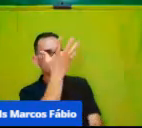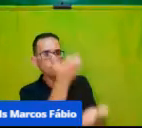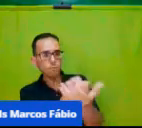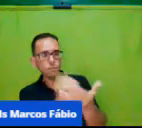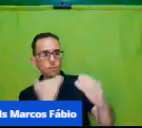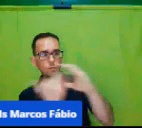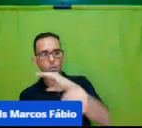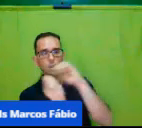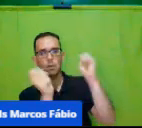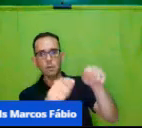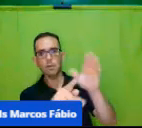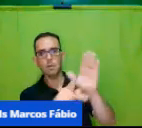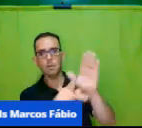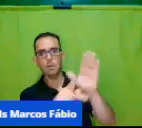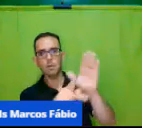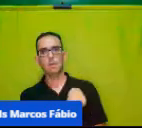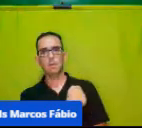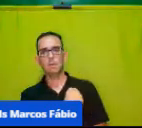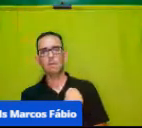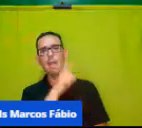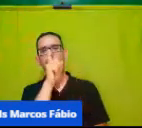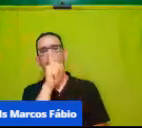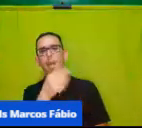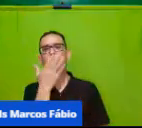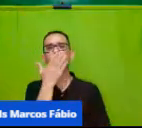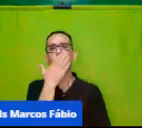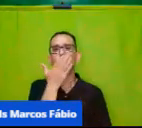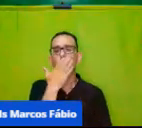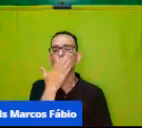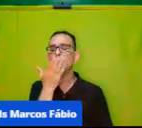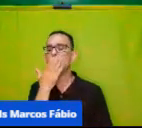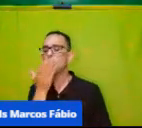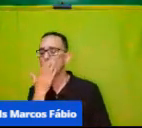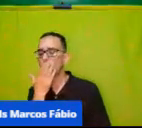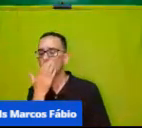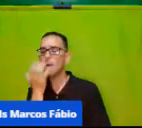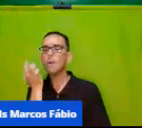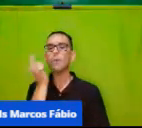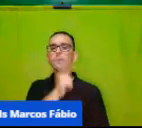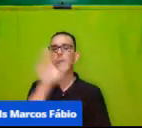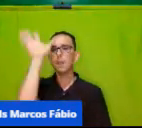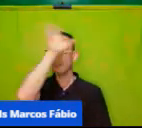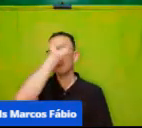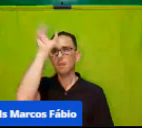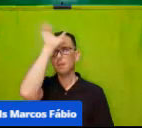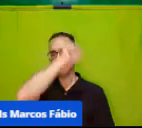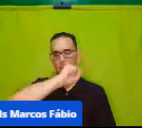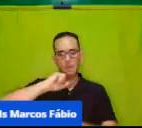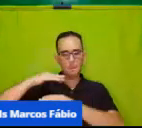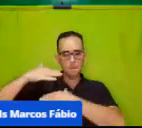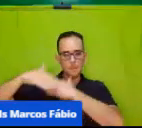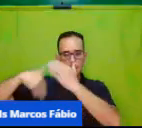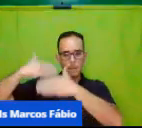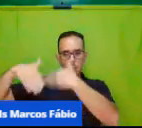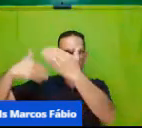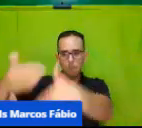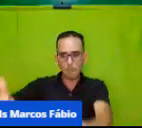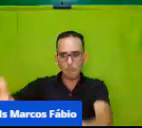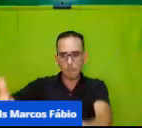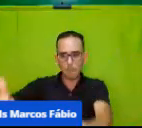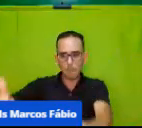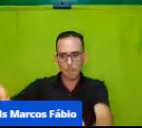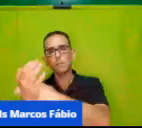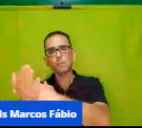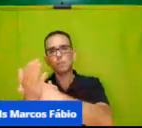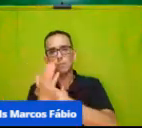vídeo para o aluno. Então, são opções que a gente vai aprendendo com o passar do tempo e que nos ajuda